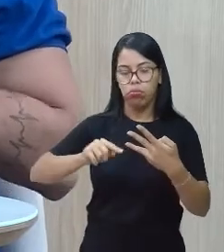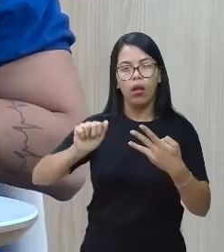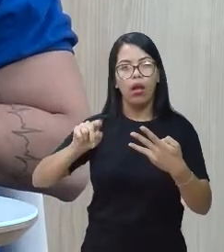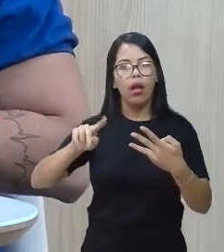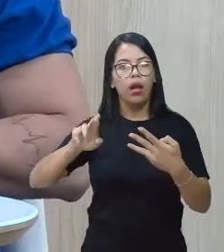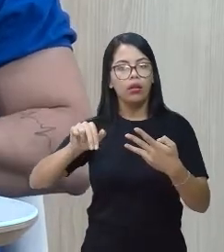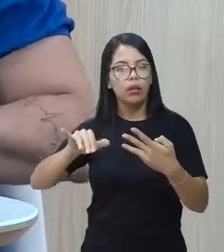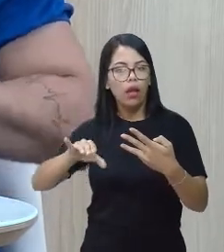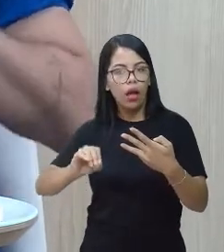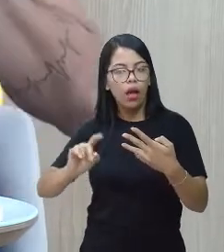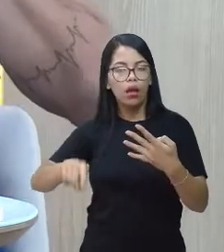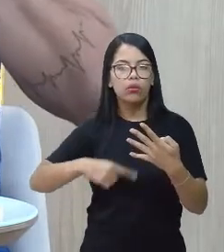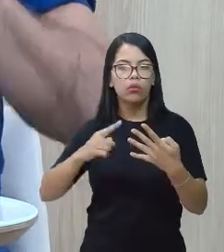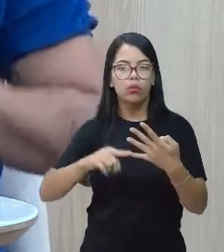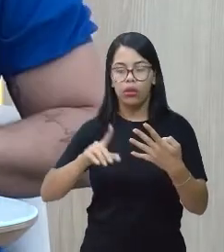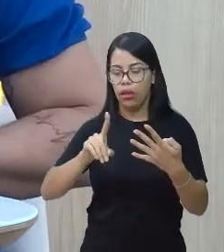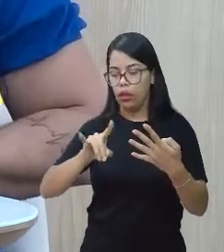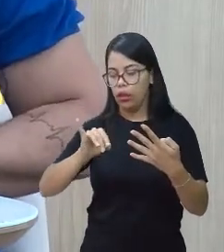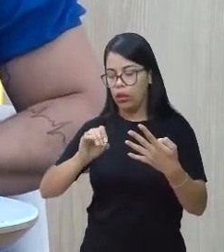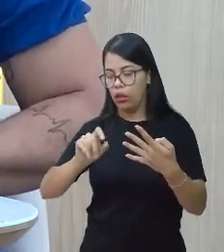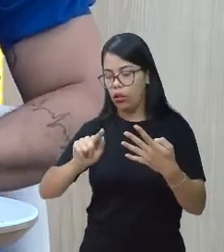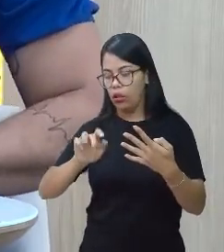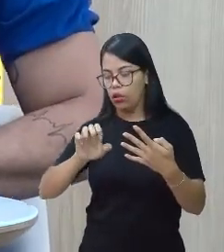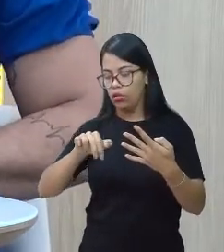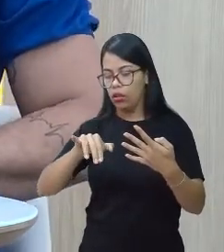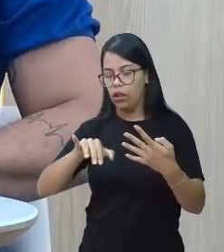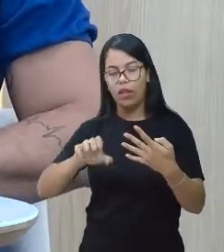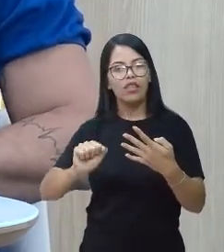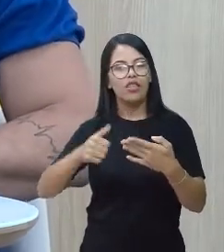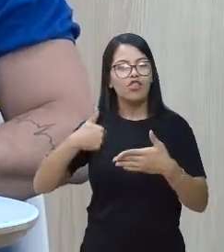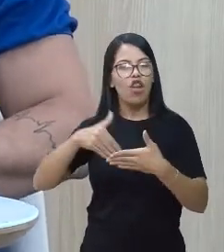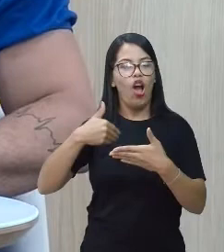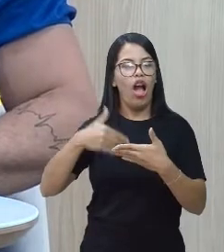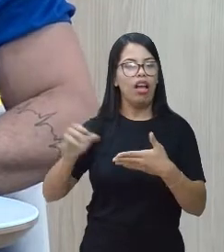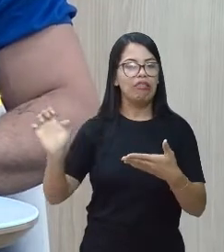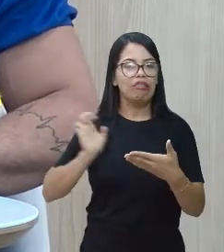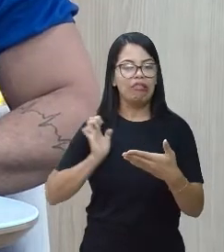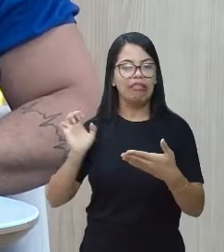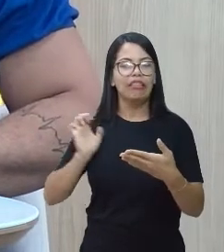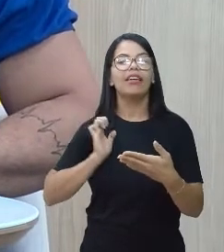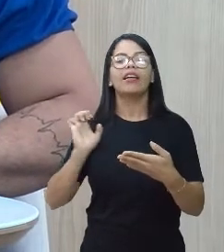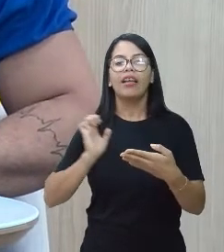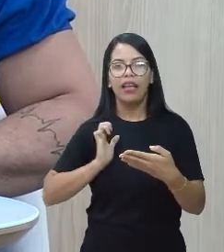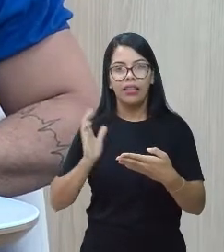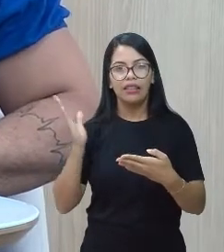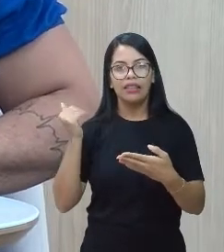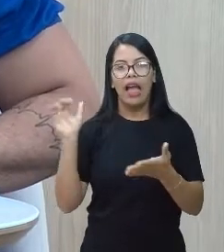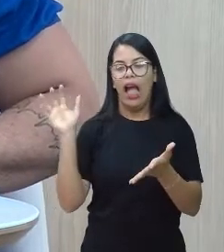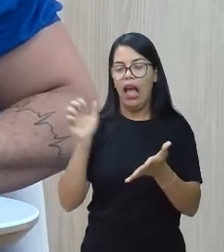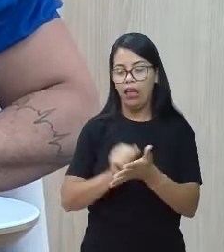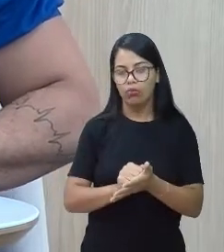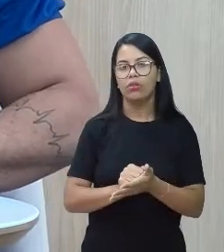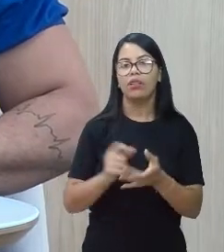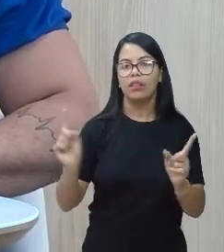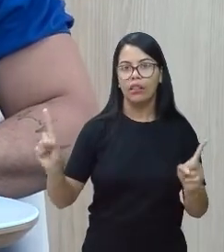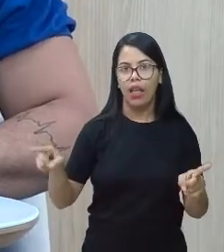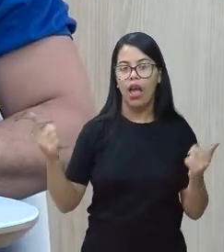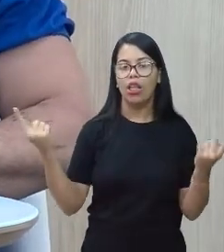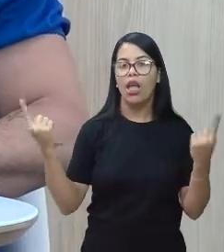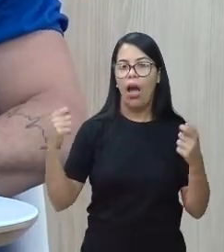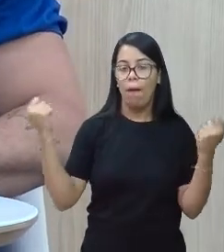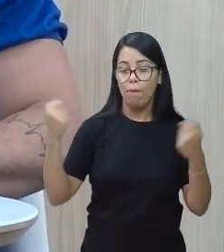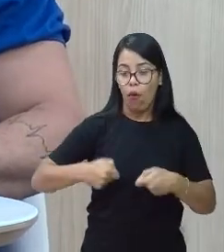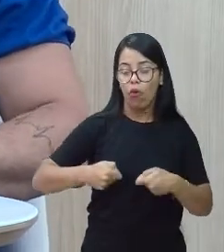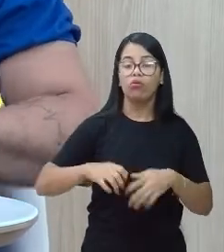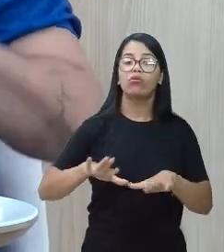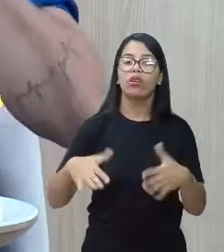Vaz Camões. Tem Diógenes, jogador caro, né? Trava os aplicativos de aposta. Tá todo mundo aqui,